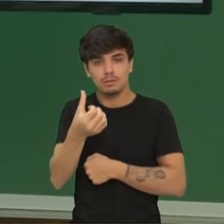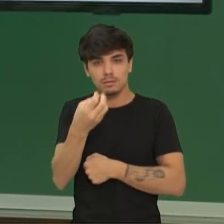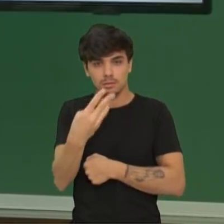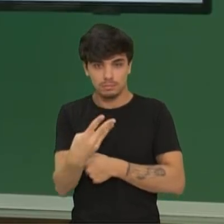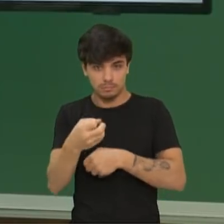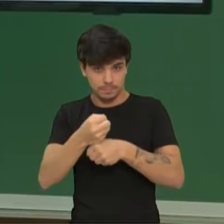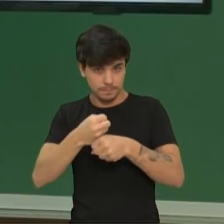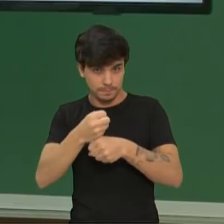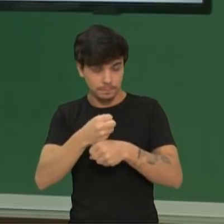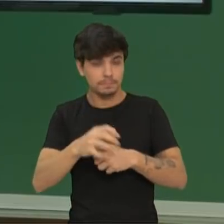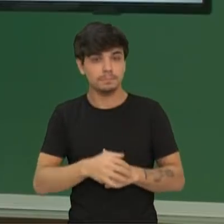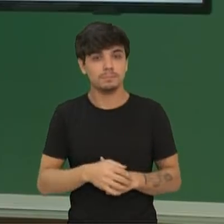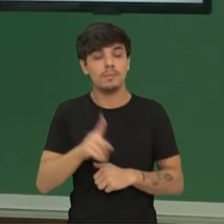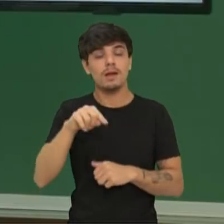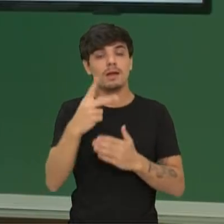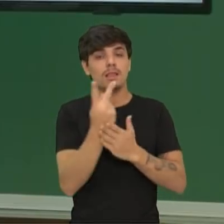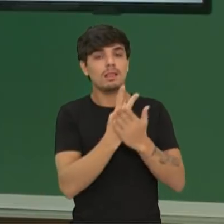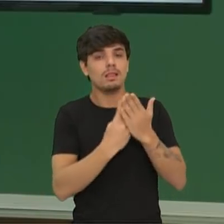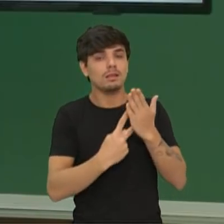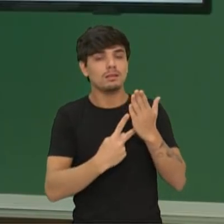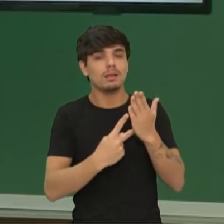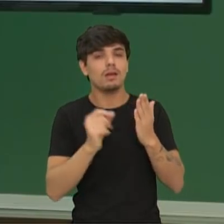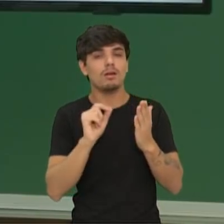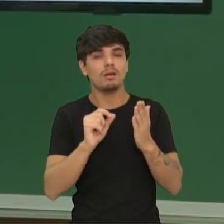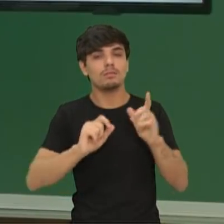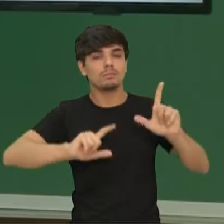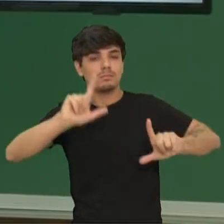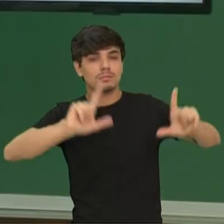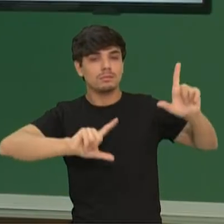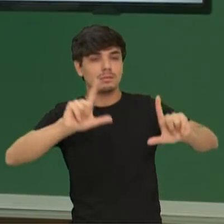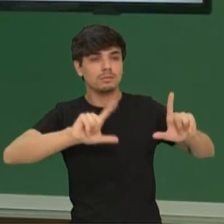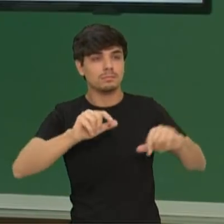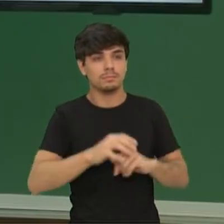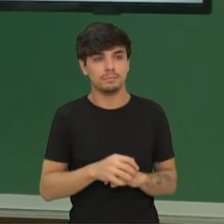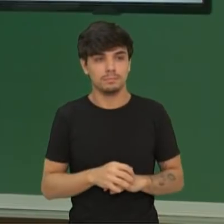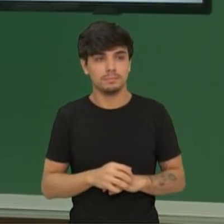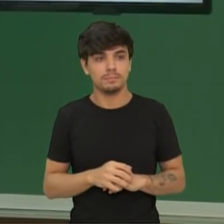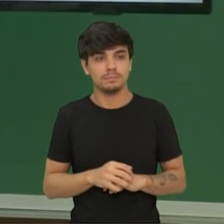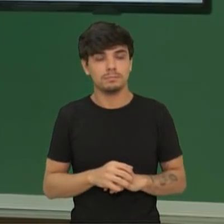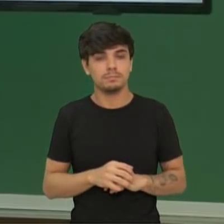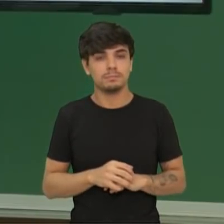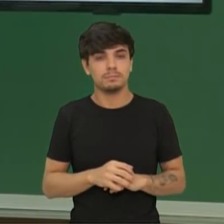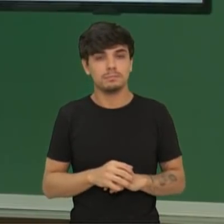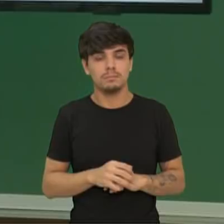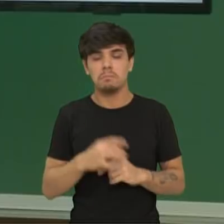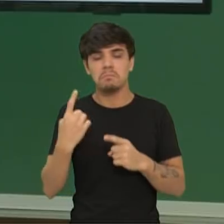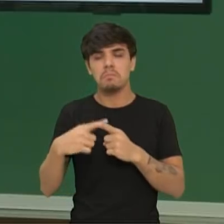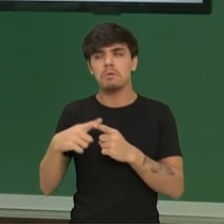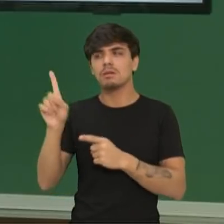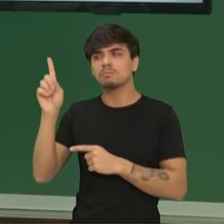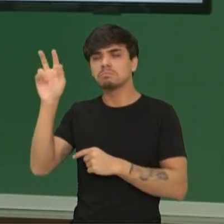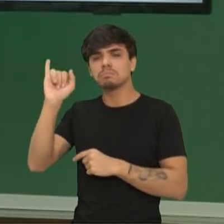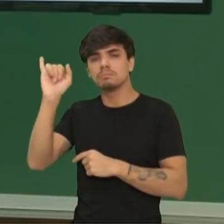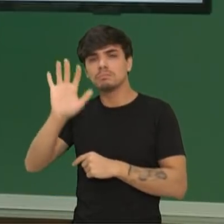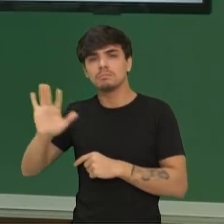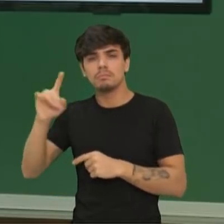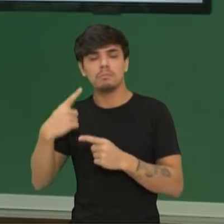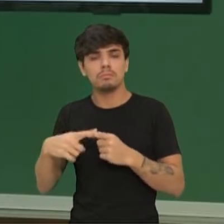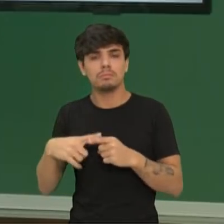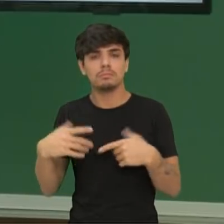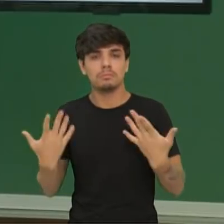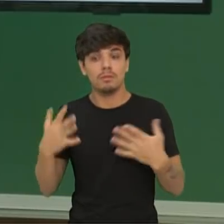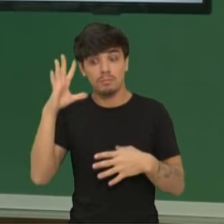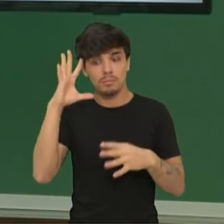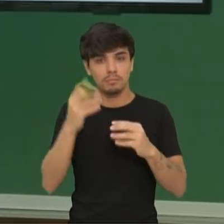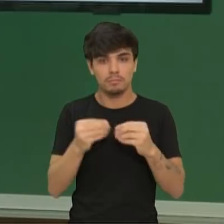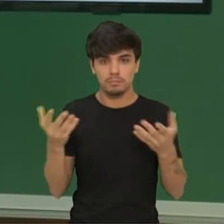1963. É o desenho animado Espada Era a Lei. Né? Por que a professora trouxe esse desenho hoje? Vamos